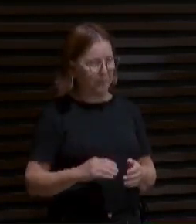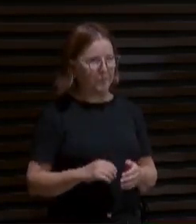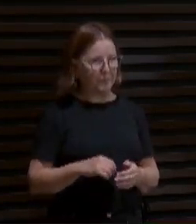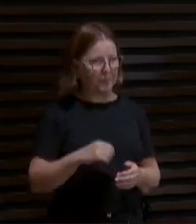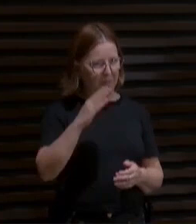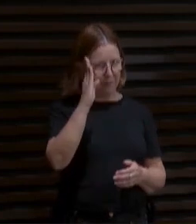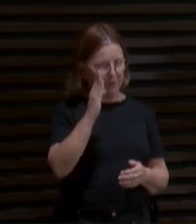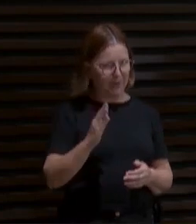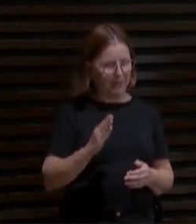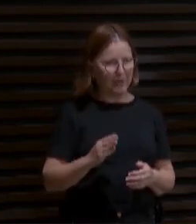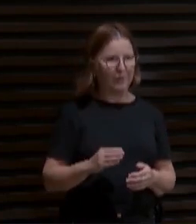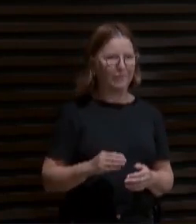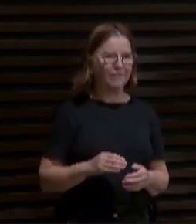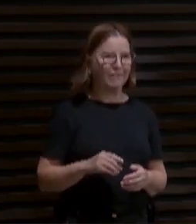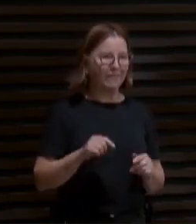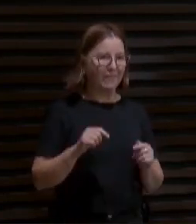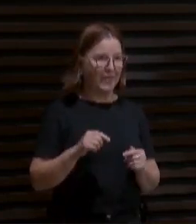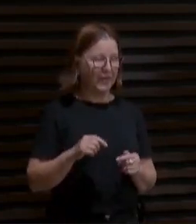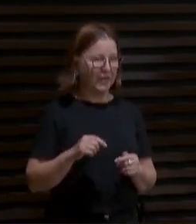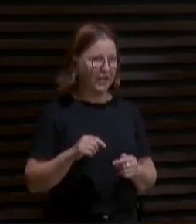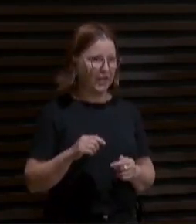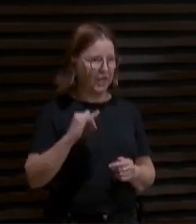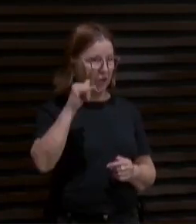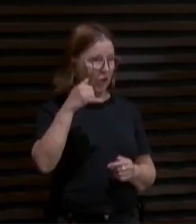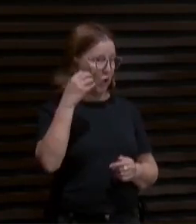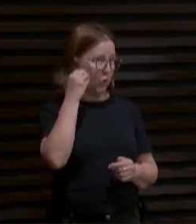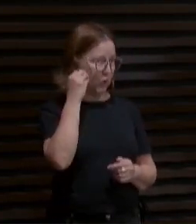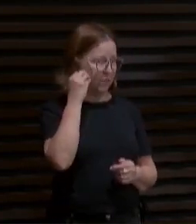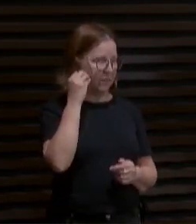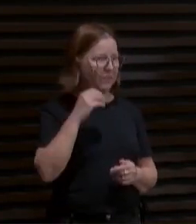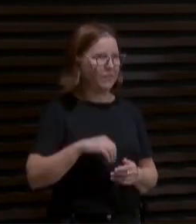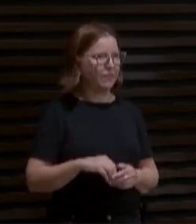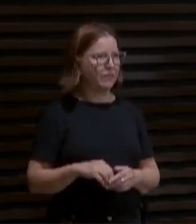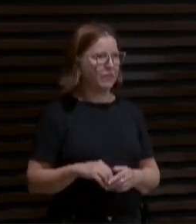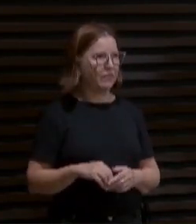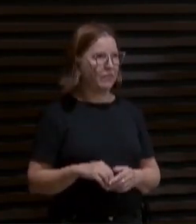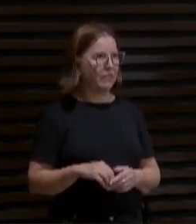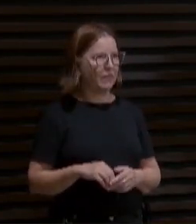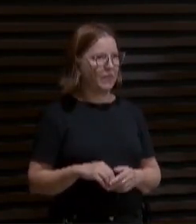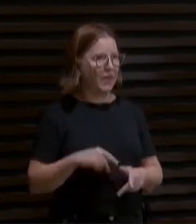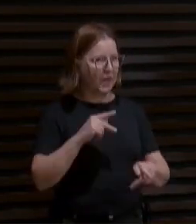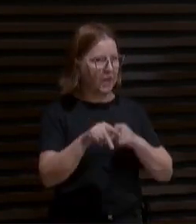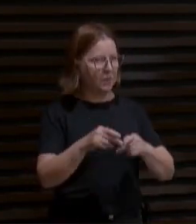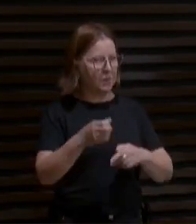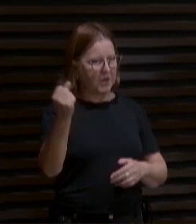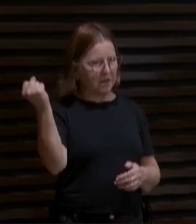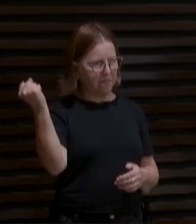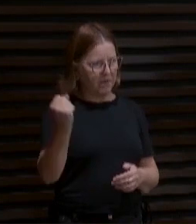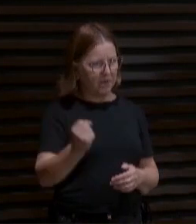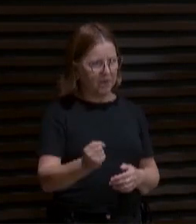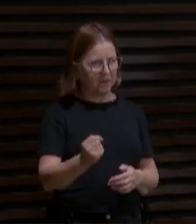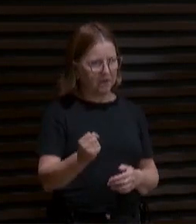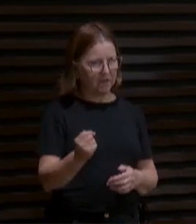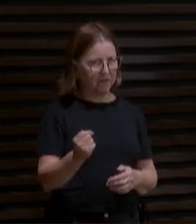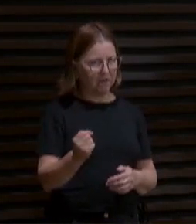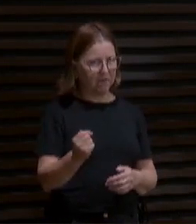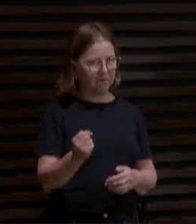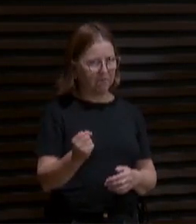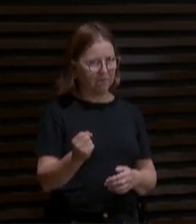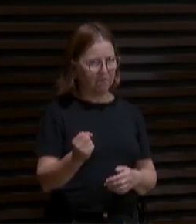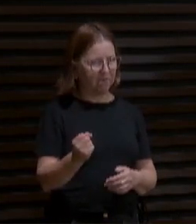com Judas. Não, aparece 3 vezes. E com aqueles que mataram no